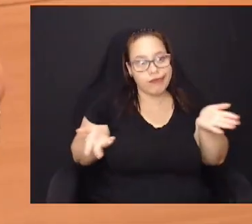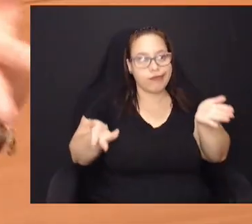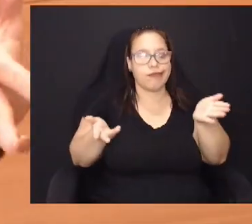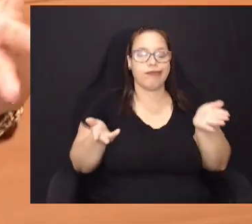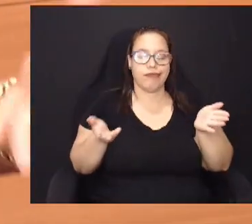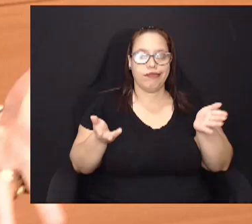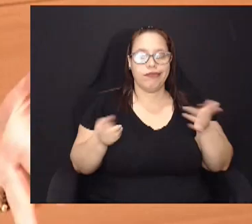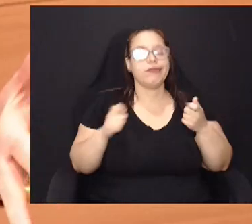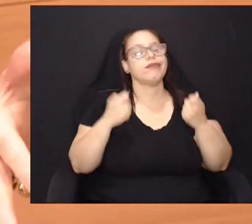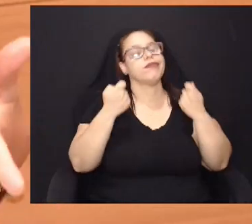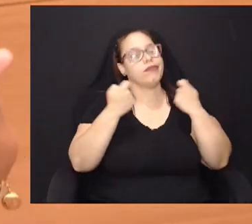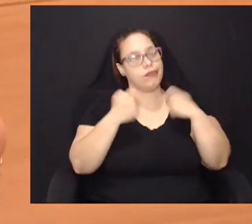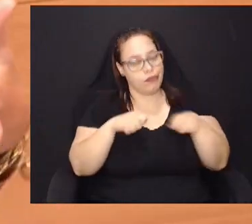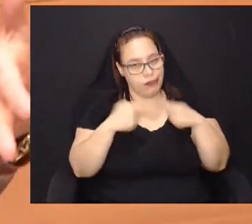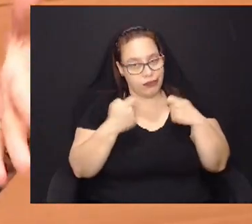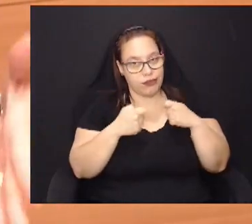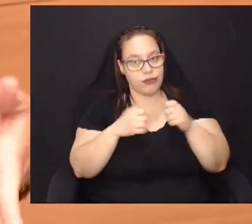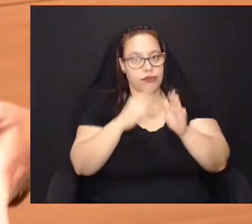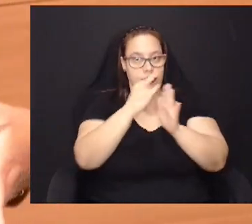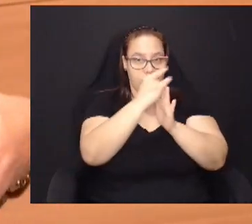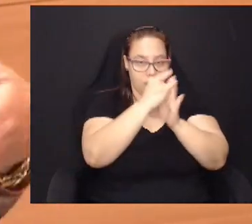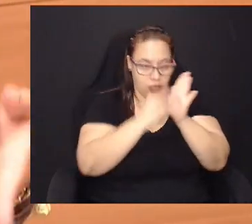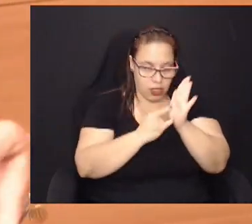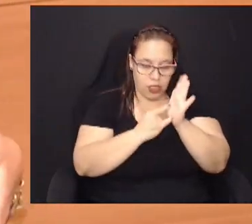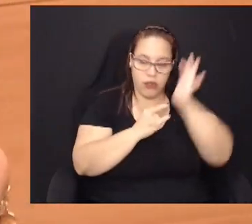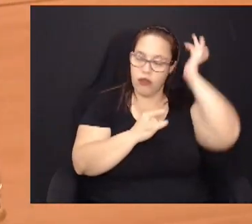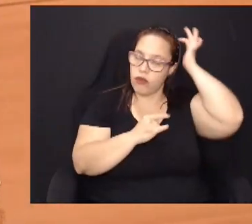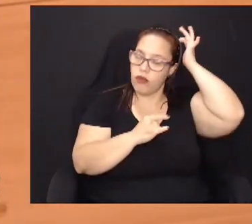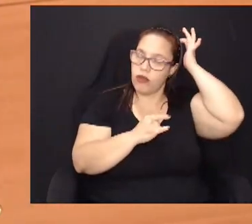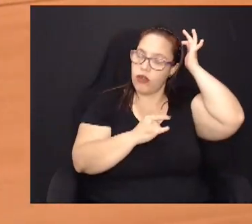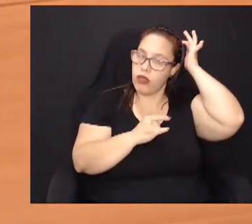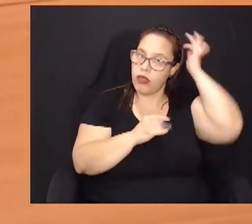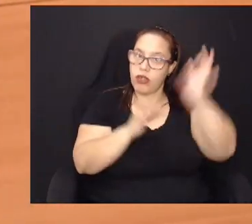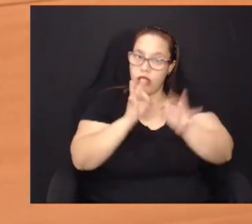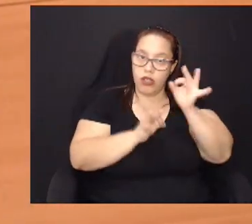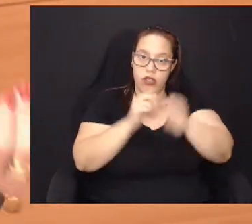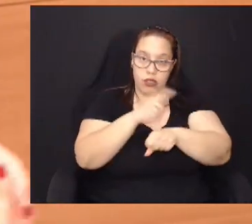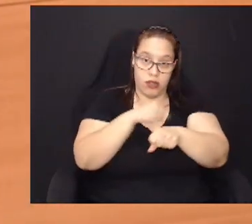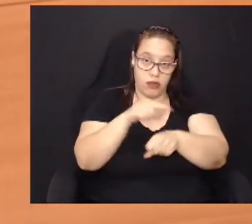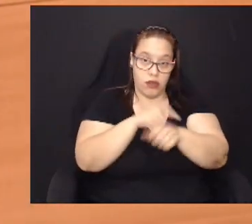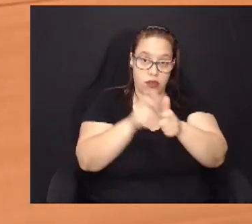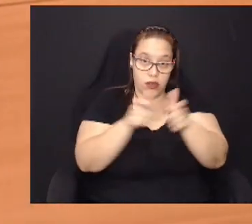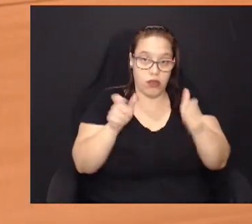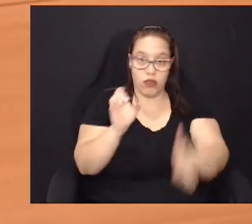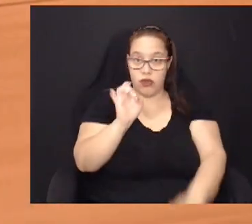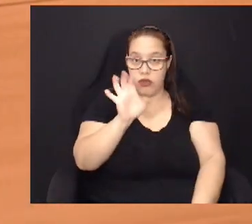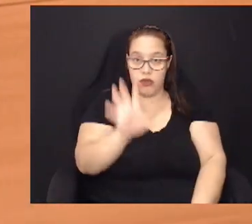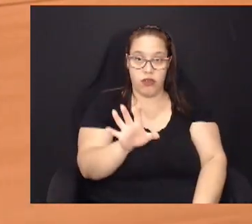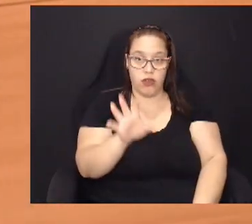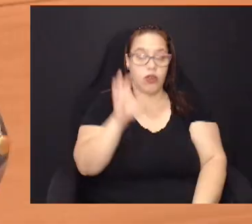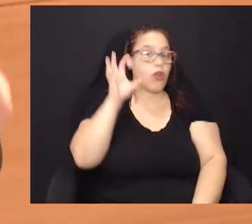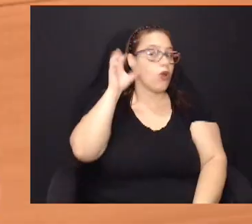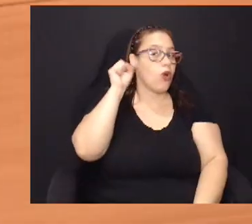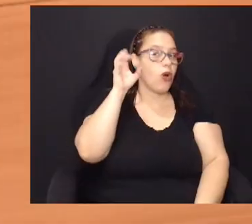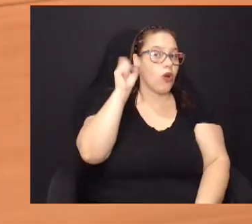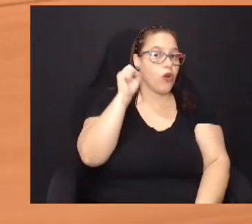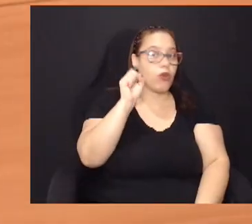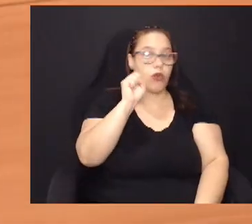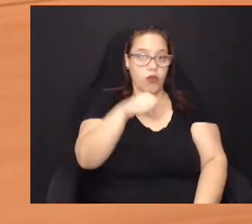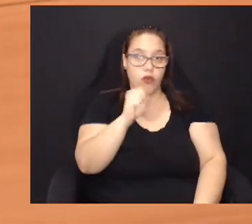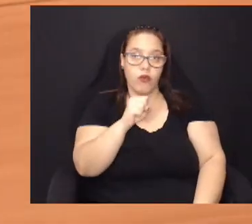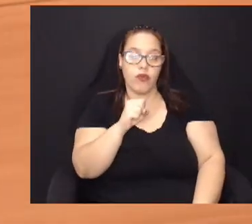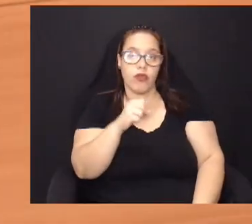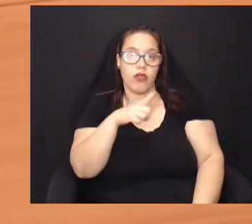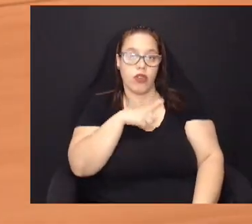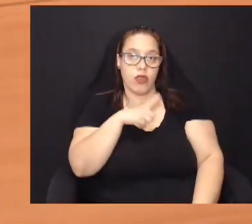Então, a gente precisa ter documentos que justifiquem uma extensão de horário. não é só uma ouvidoria, e sim se tem uma